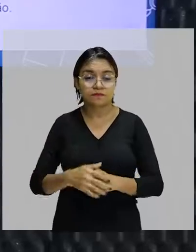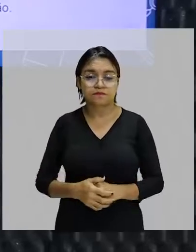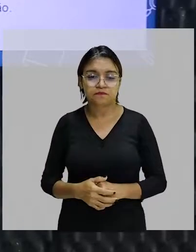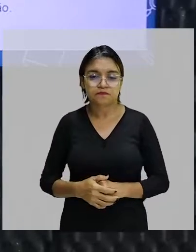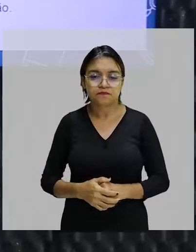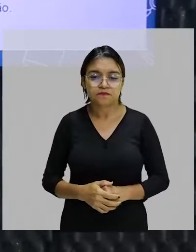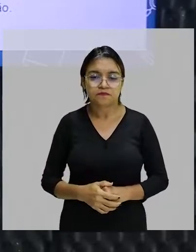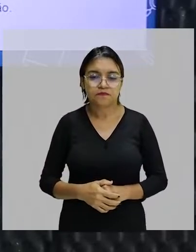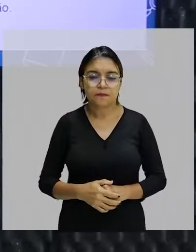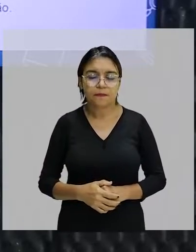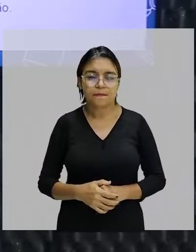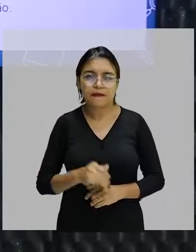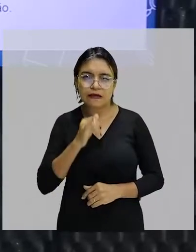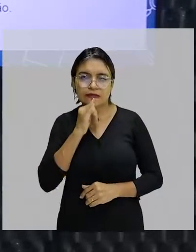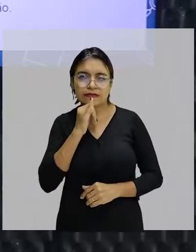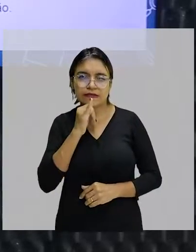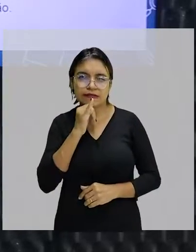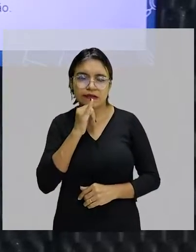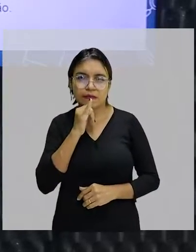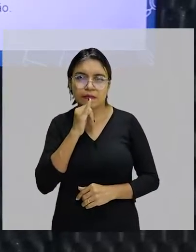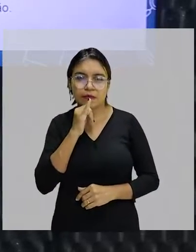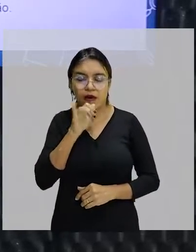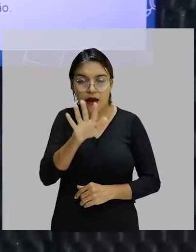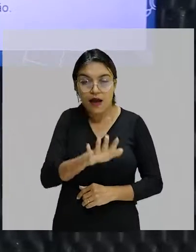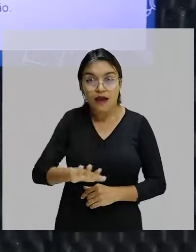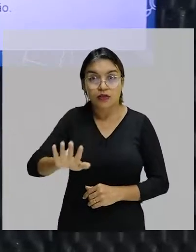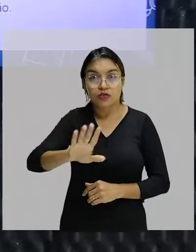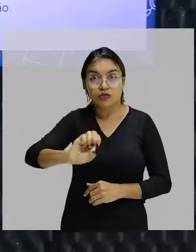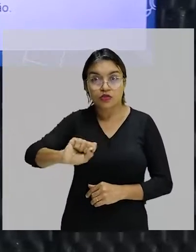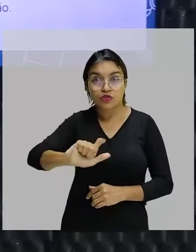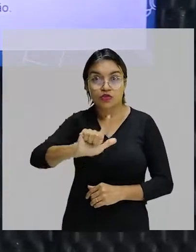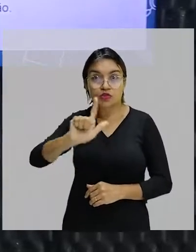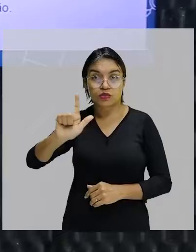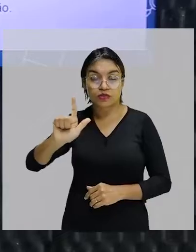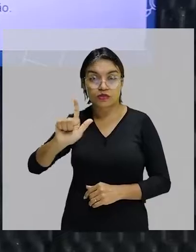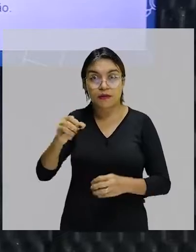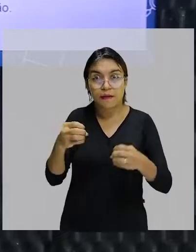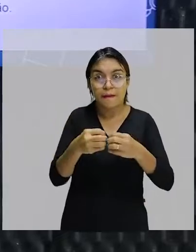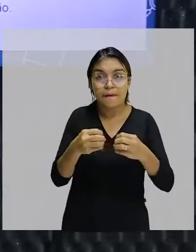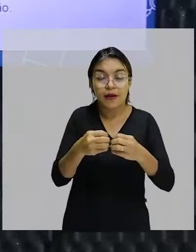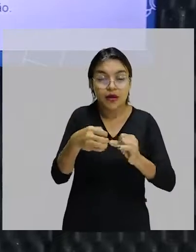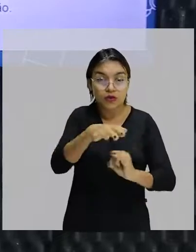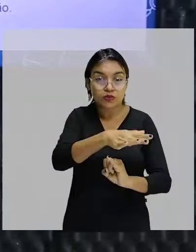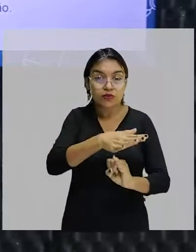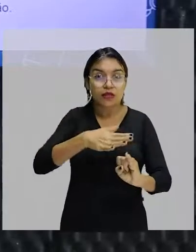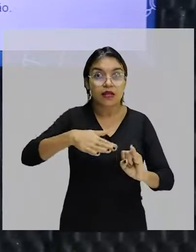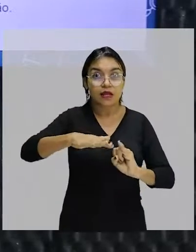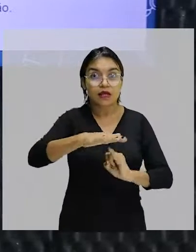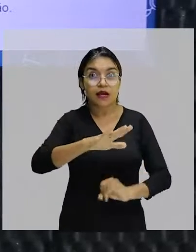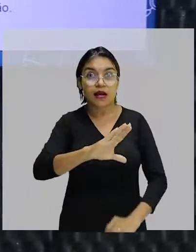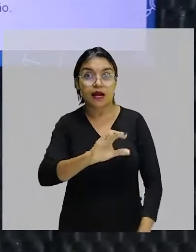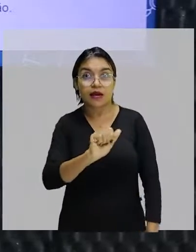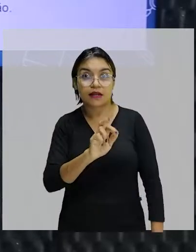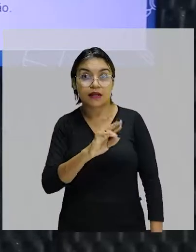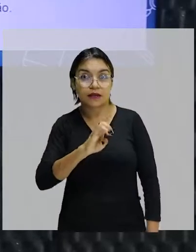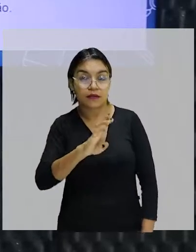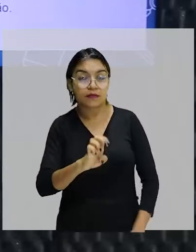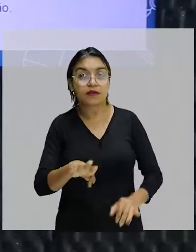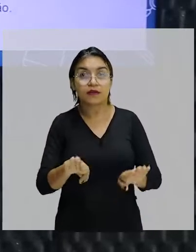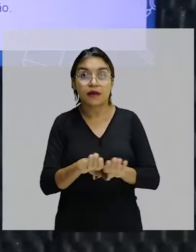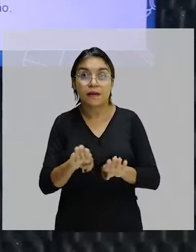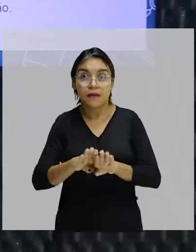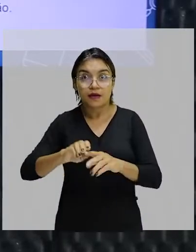como a região de São Luís se aproxima geograficamente dessas ilhas do Caribe e também da